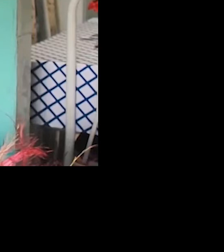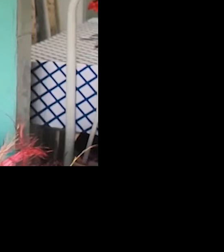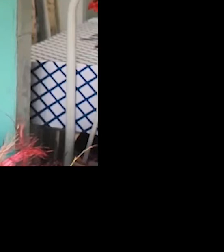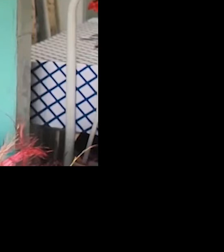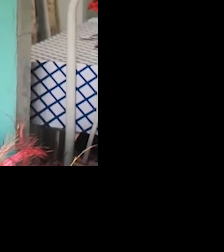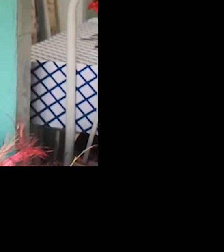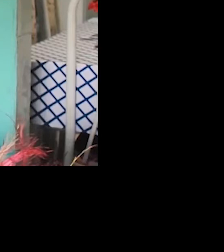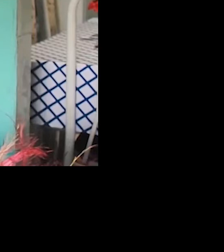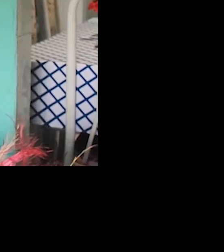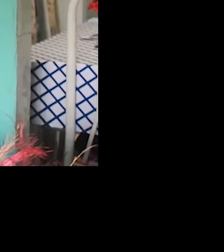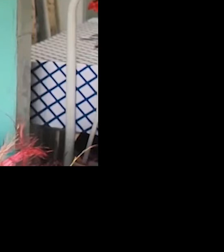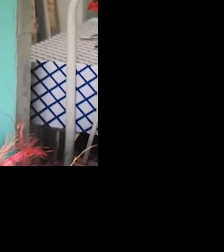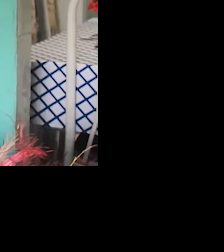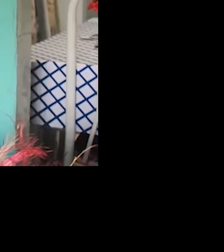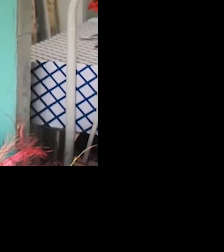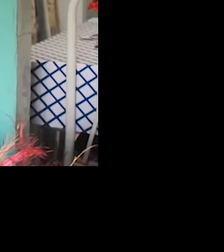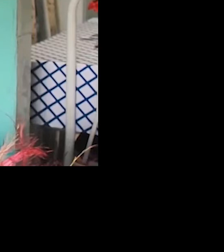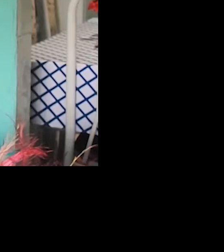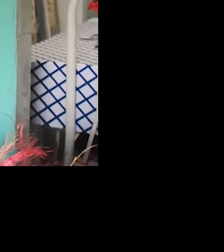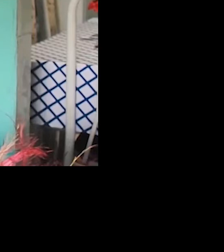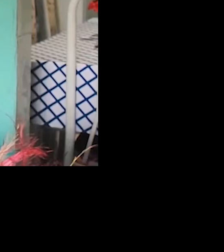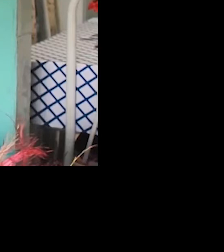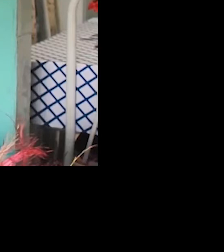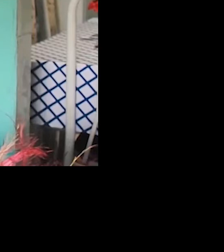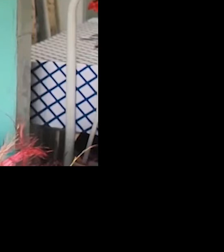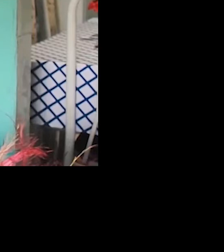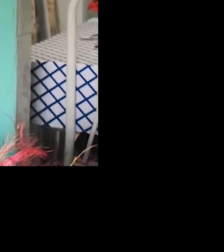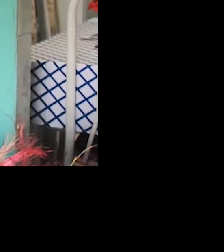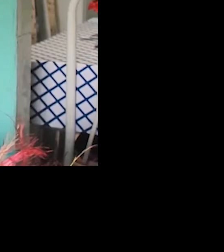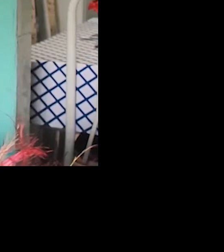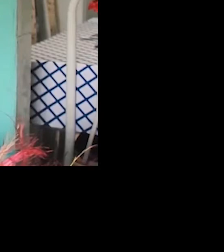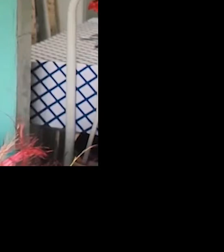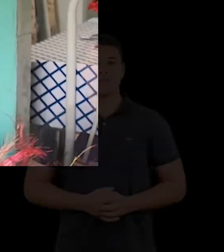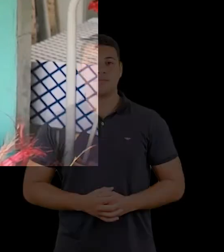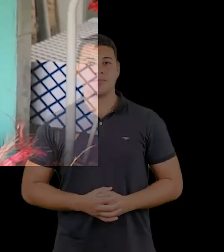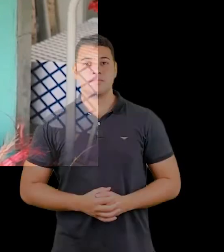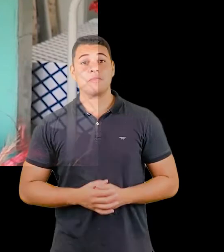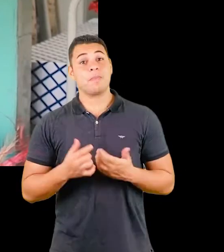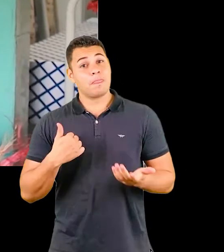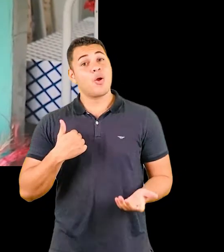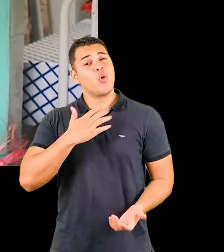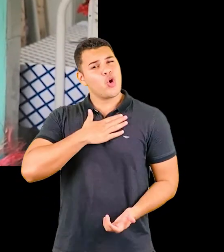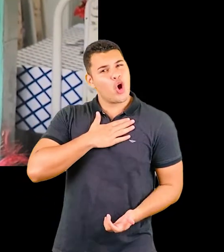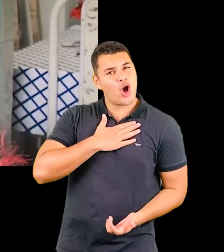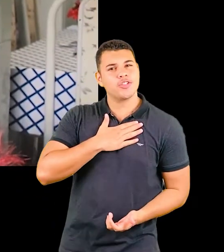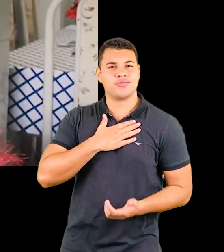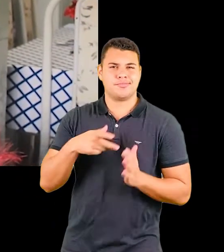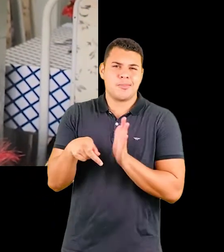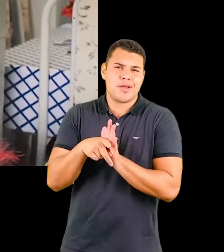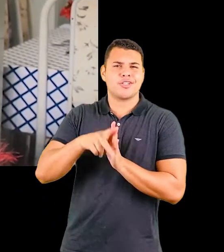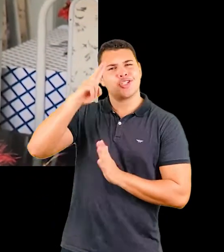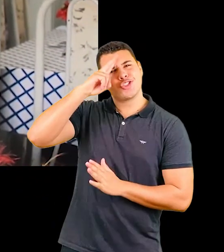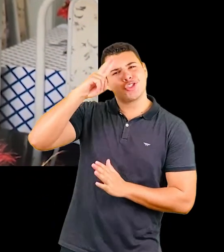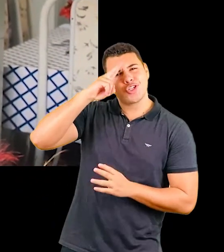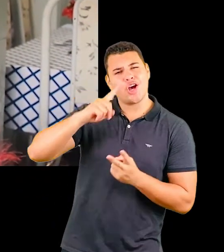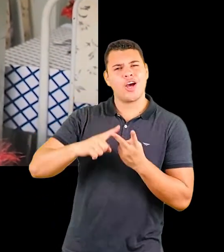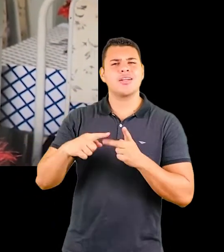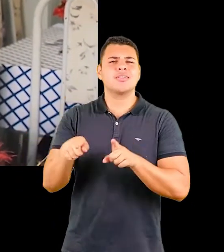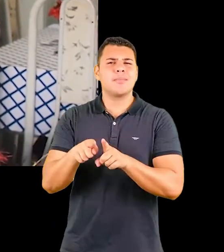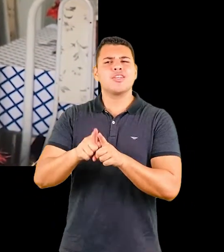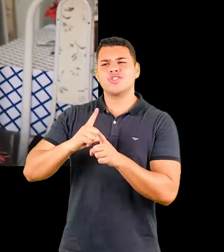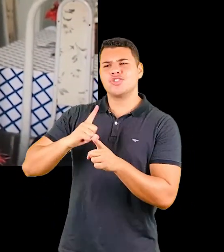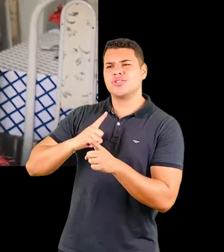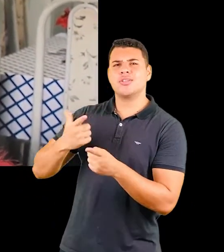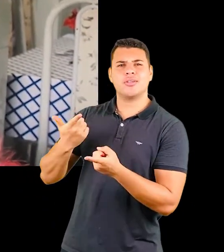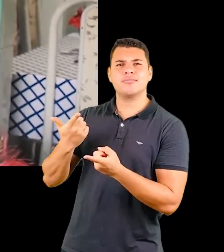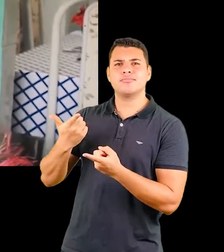tons verdes e pretos. Ela segura uma fantasia. Ao fundo, uma parede verde. Eu acho que os primeiros, os primeiros que formaram